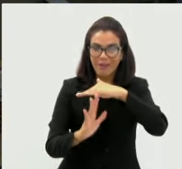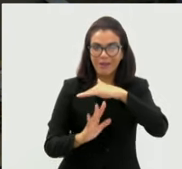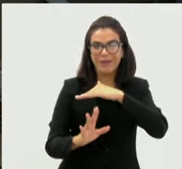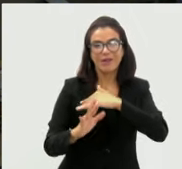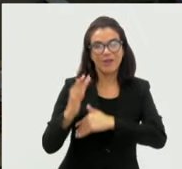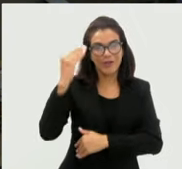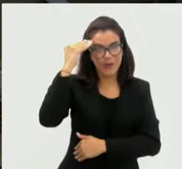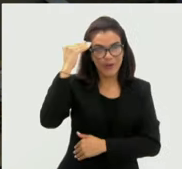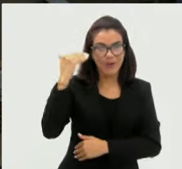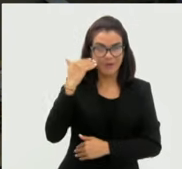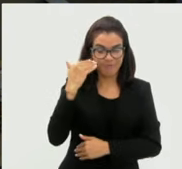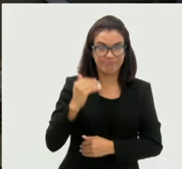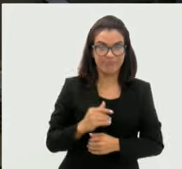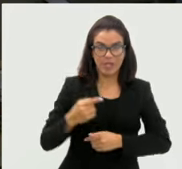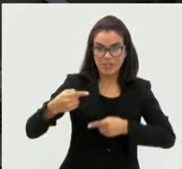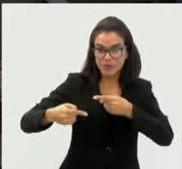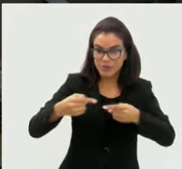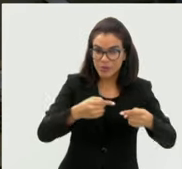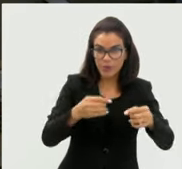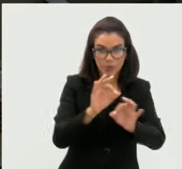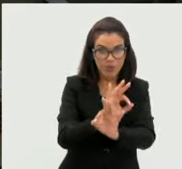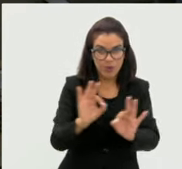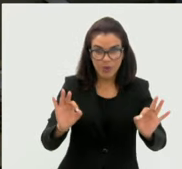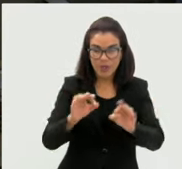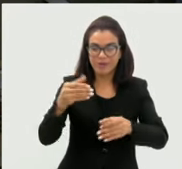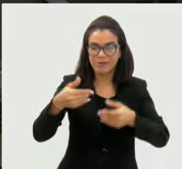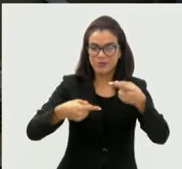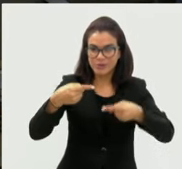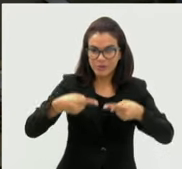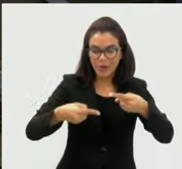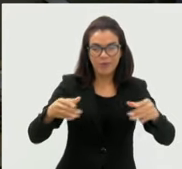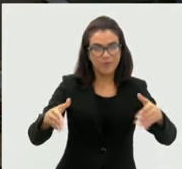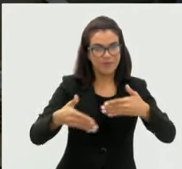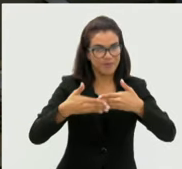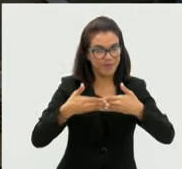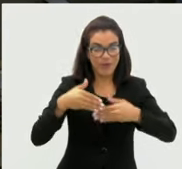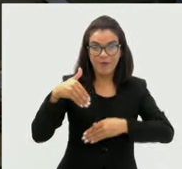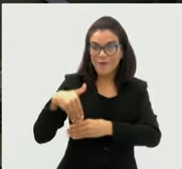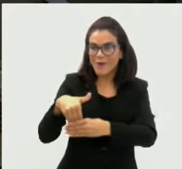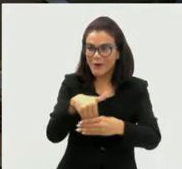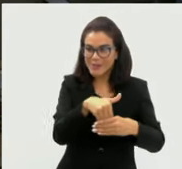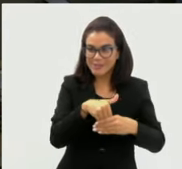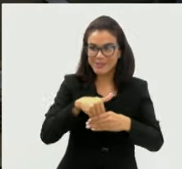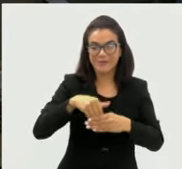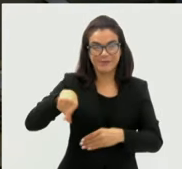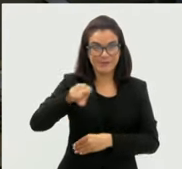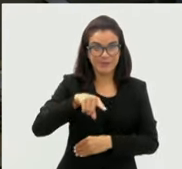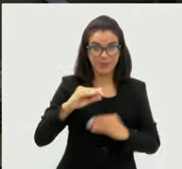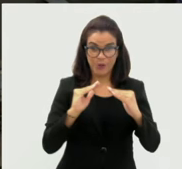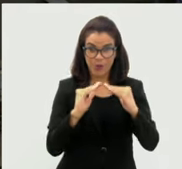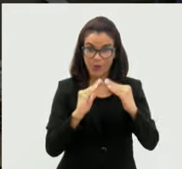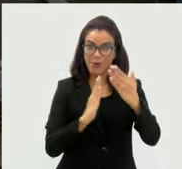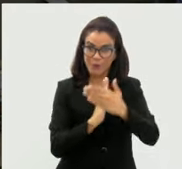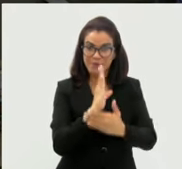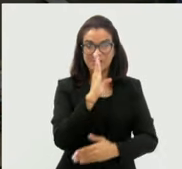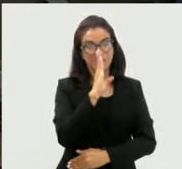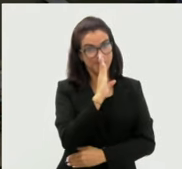Em discussão. Não havendo quem queira discutir, encerrada a discussão. Em votação, os senhores que aprovam permaneçam como